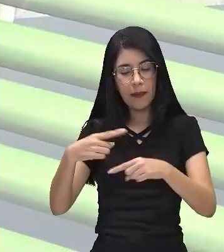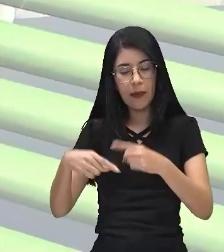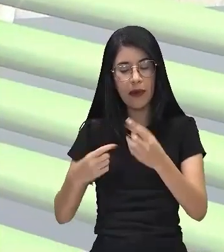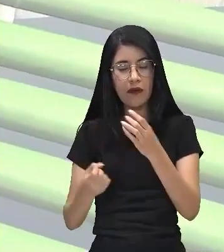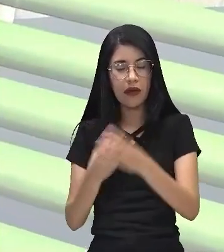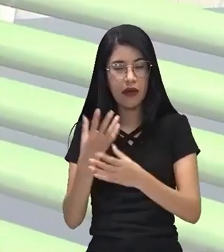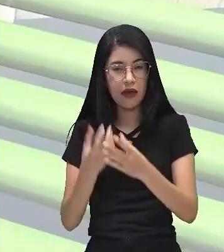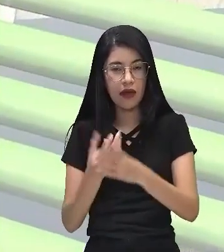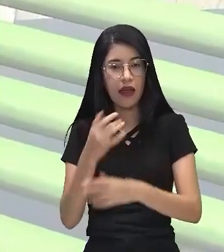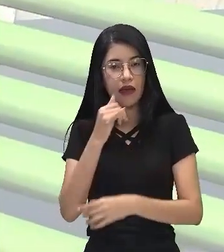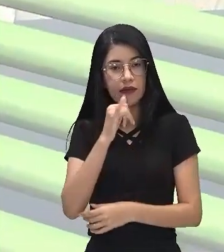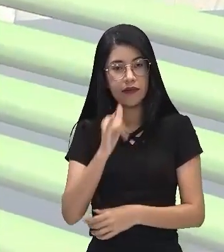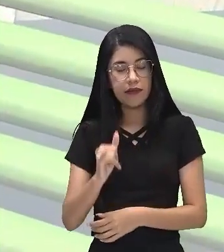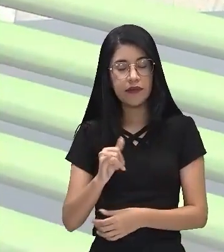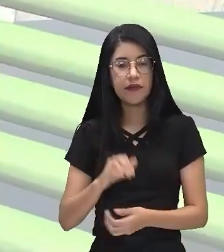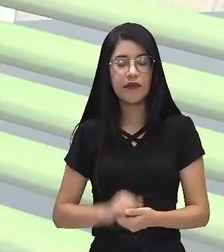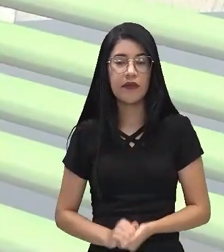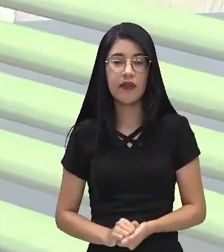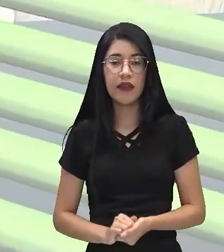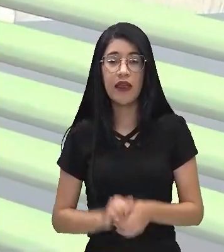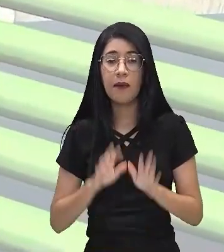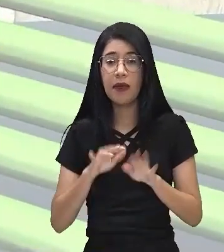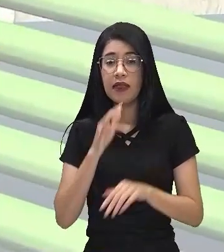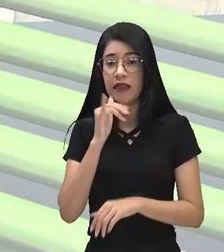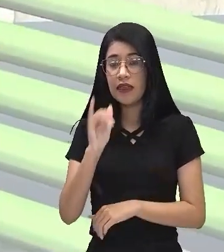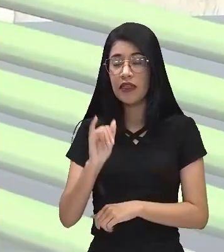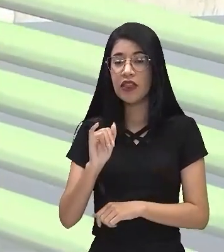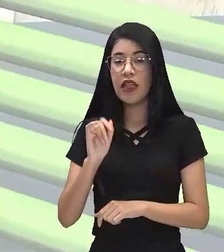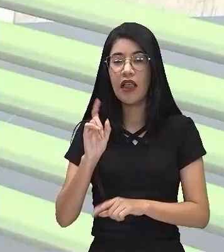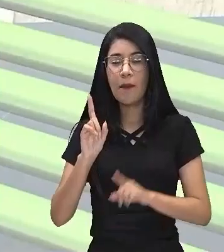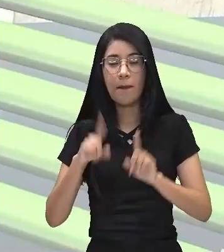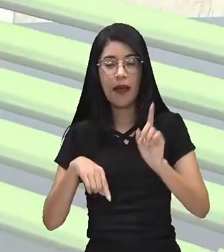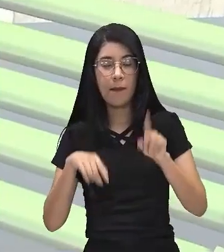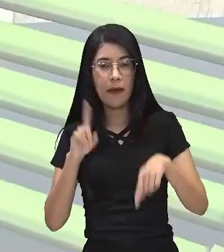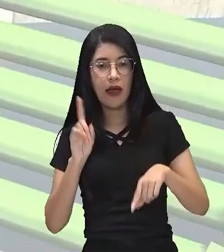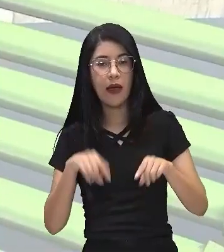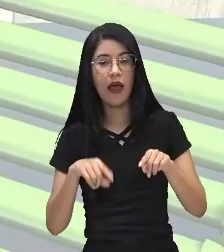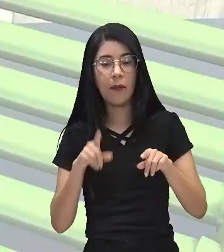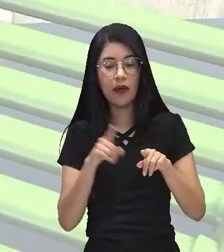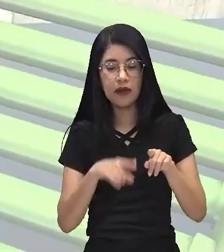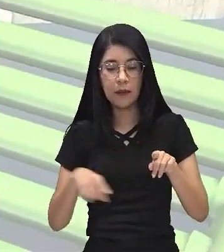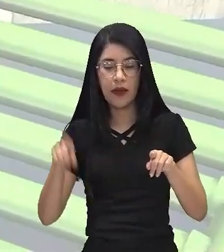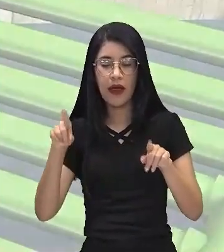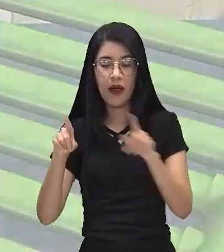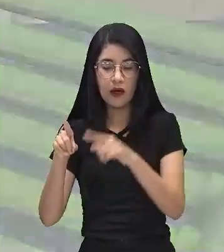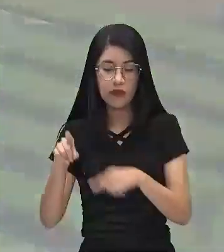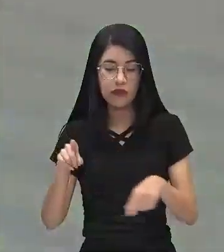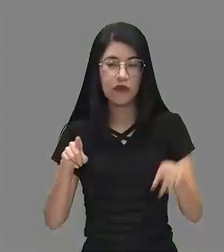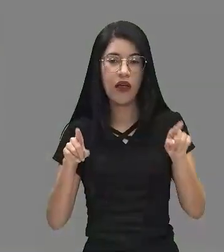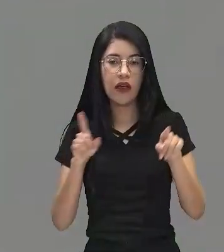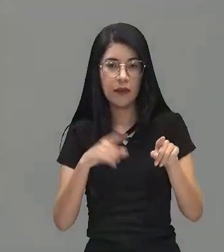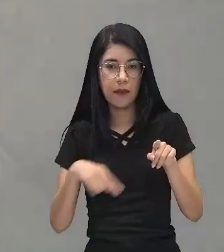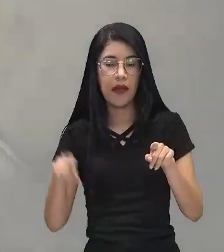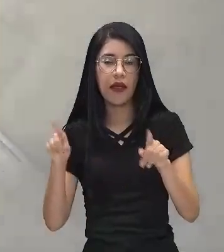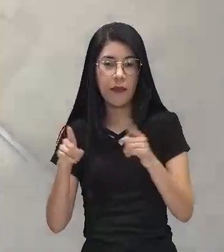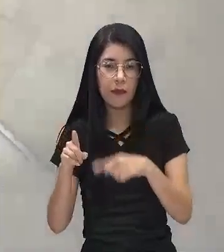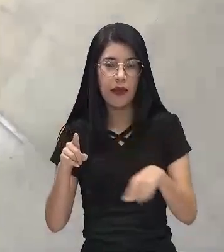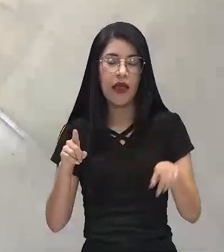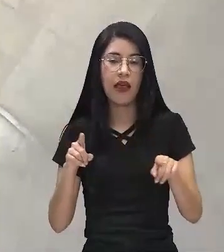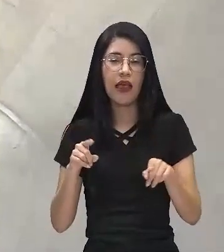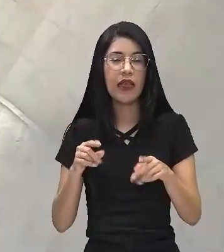E uma coisa interessante é que essa corrente elétrica ela é alternada. Uma hora num sentido, outra hora em outro sentido. É o que vocês podem ver